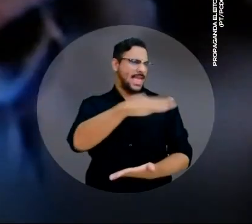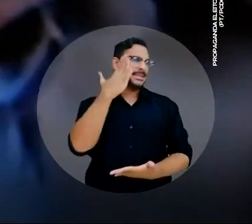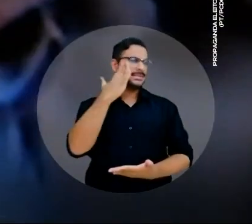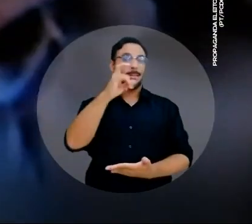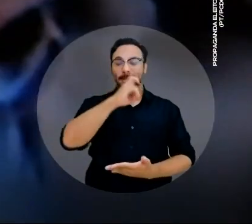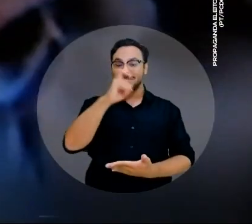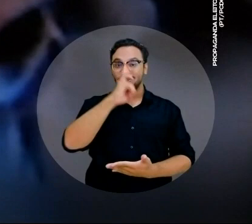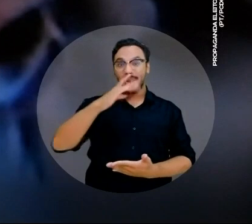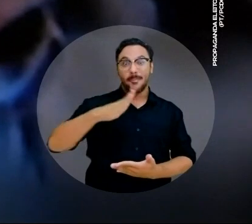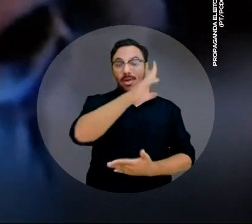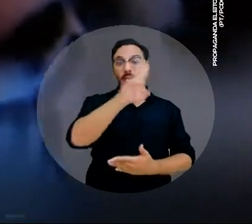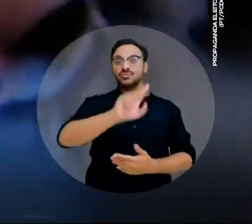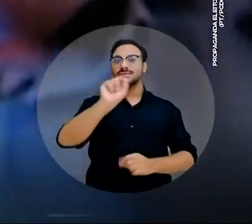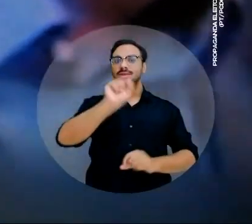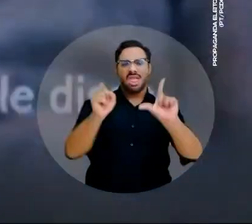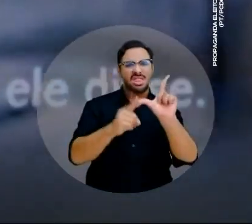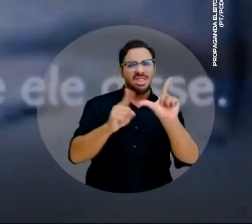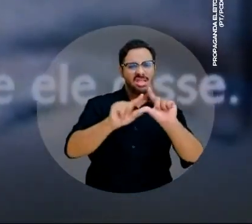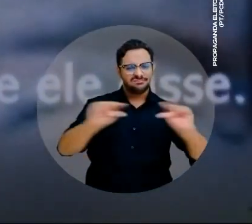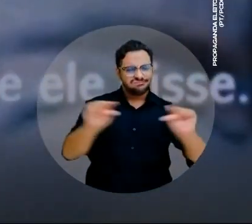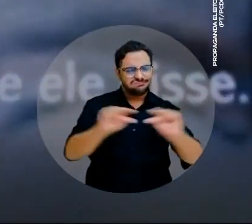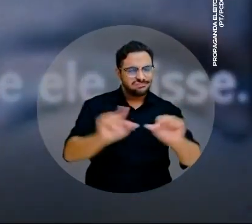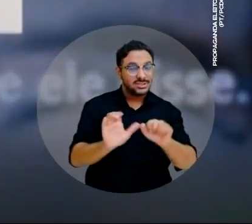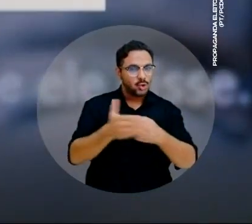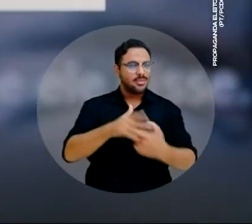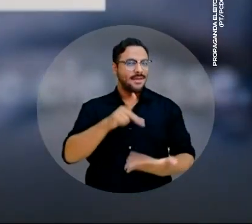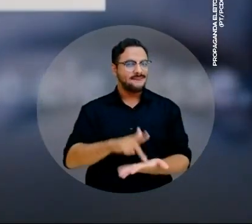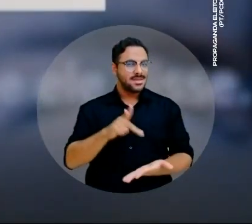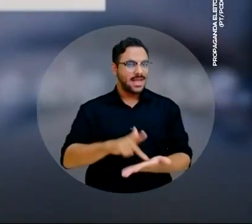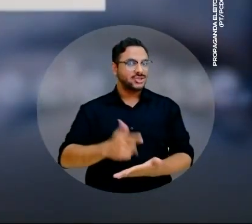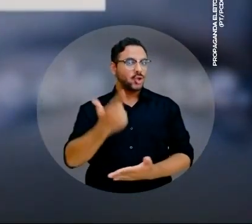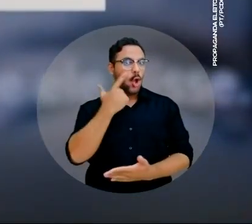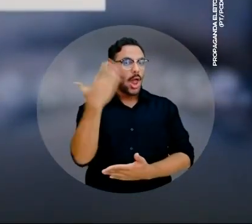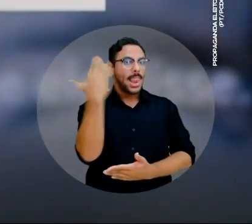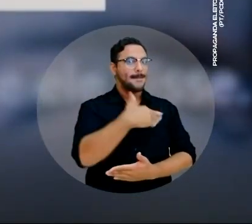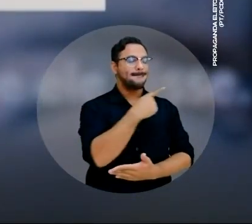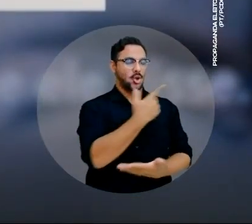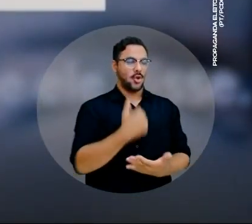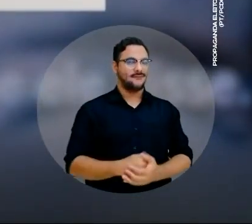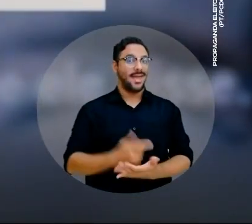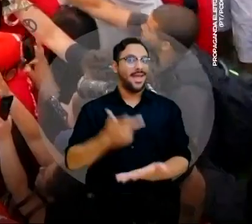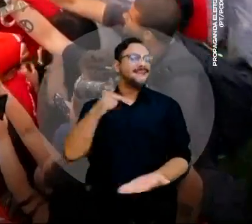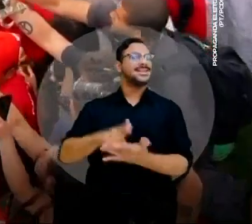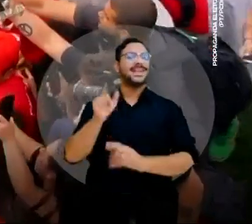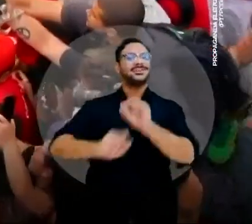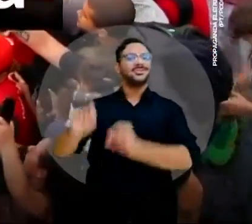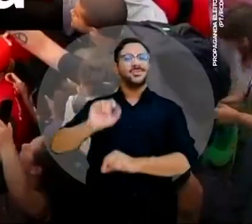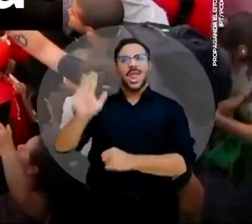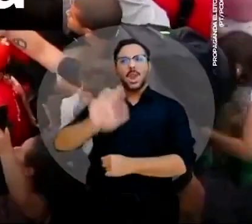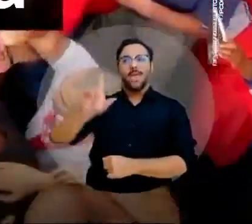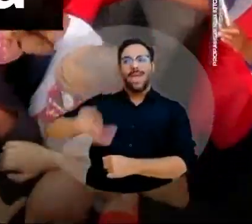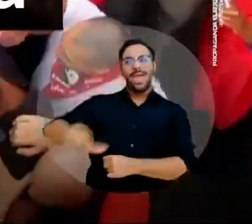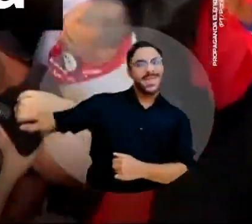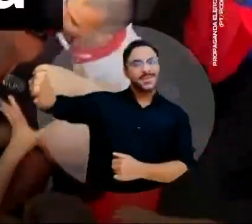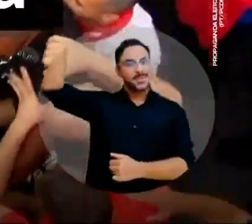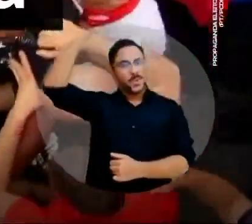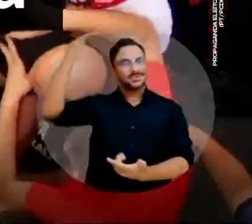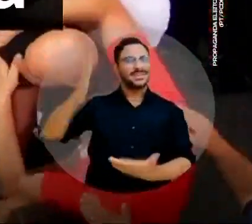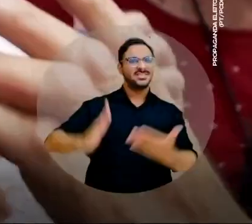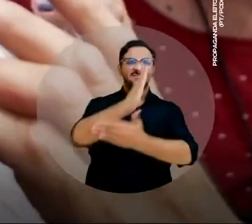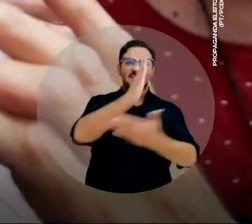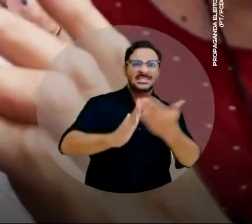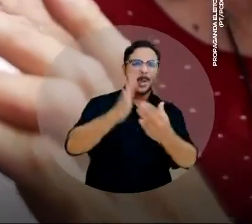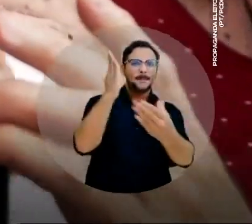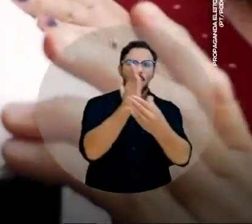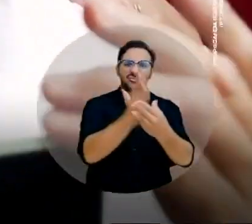sabe que está mentindo, Bolsonaro usa letras miúdas para esconder a verdade. Aqui está a prova. A verdade é que Lula é